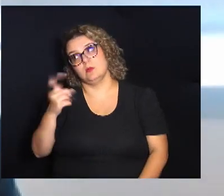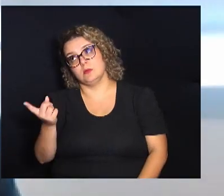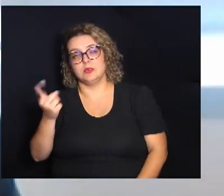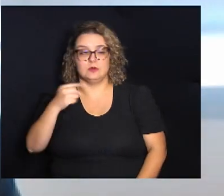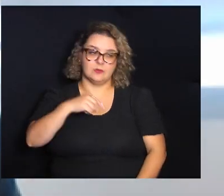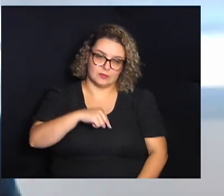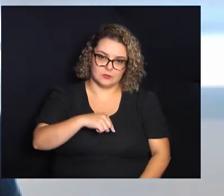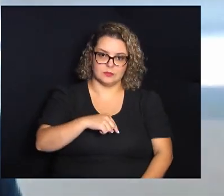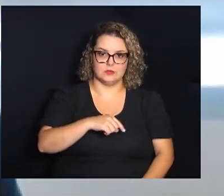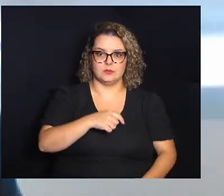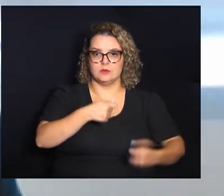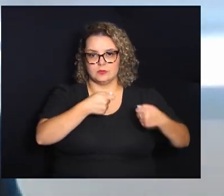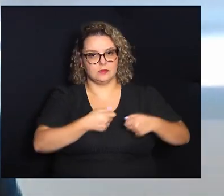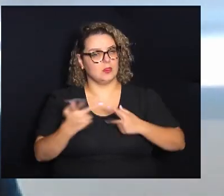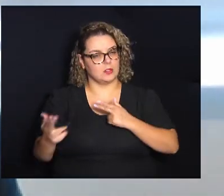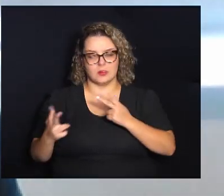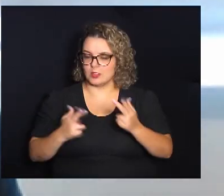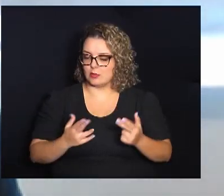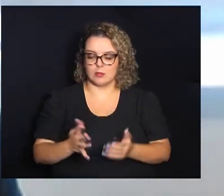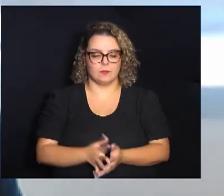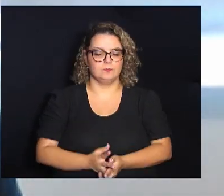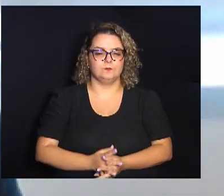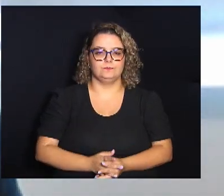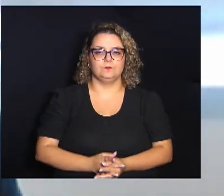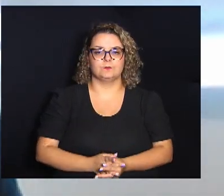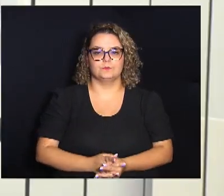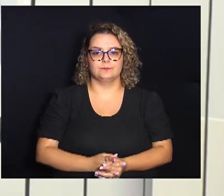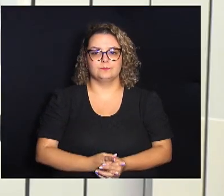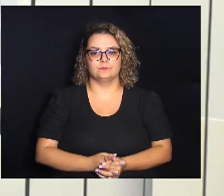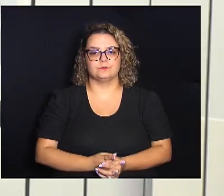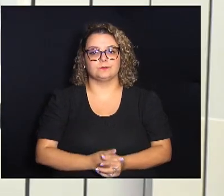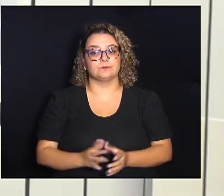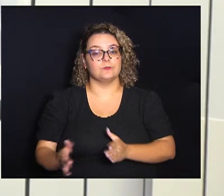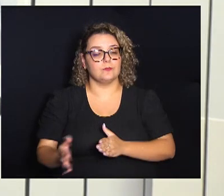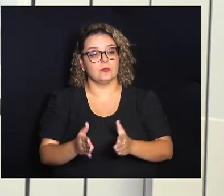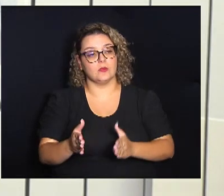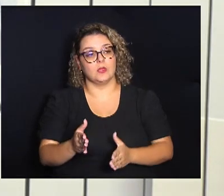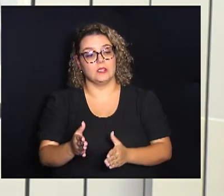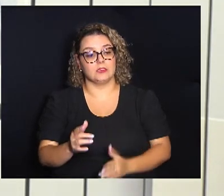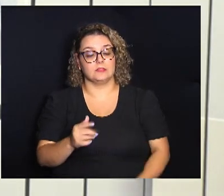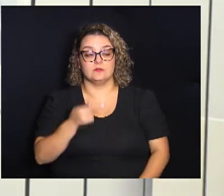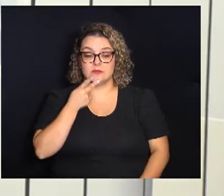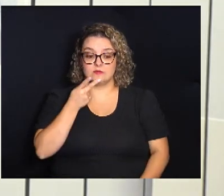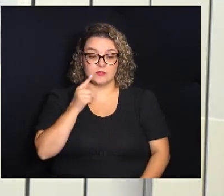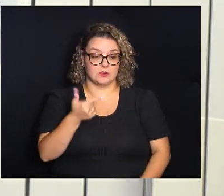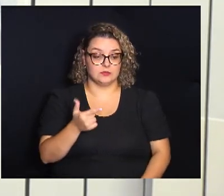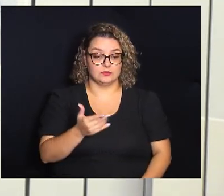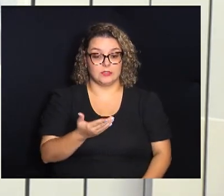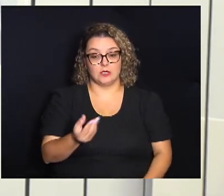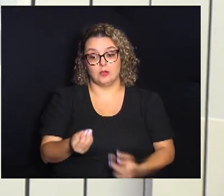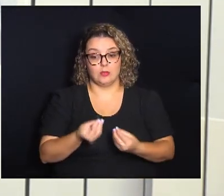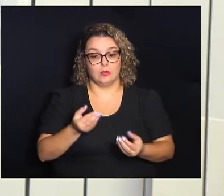Vai continuar tudo na mesma. Neste caminho inevitável que você citou, desta